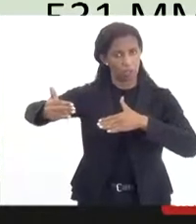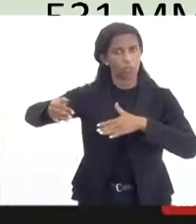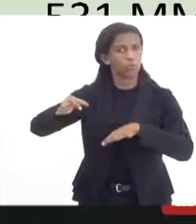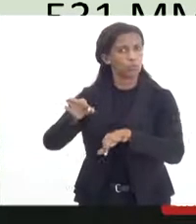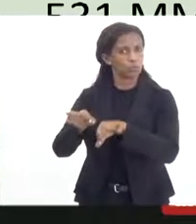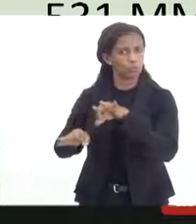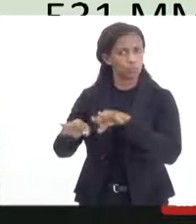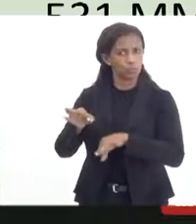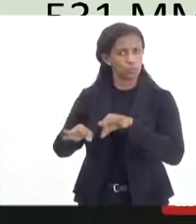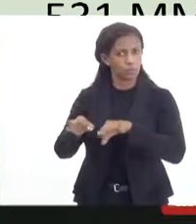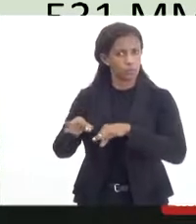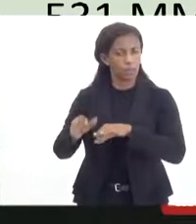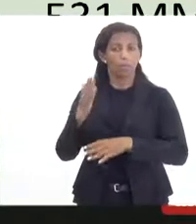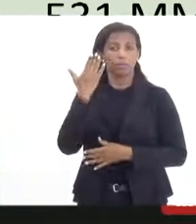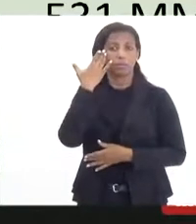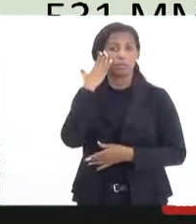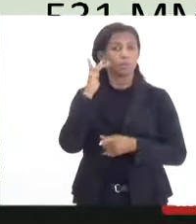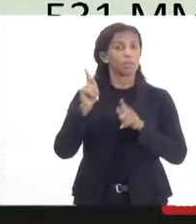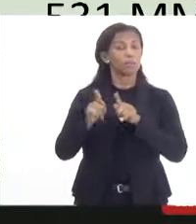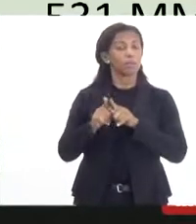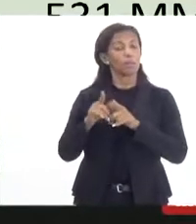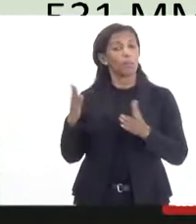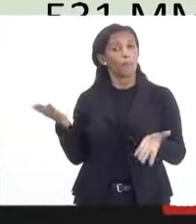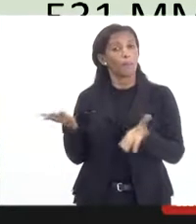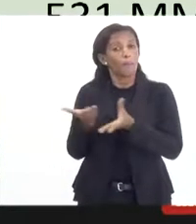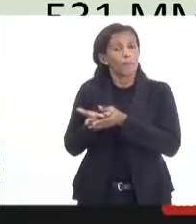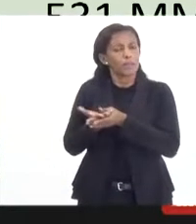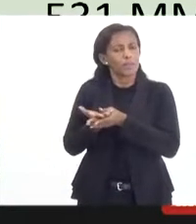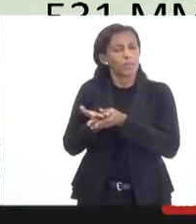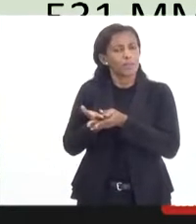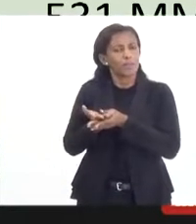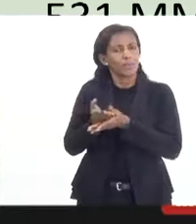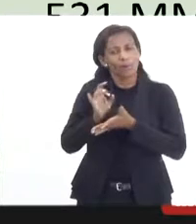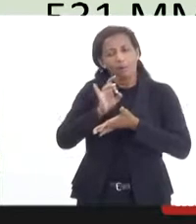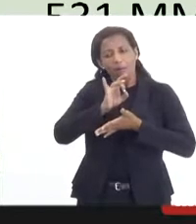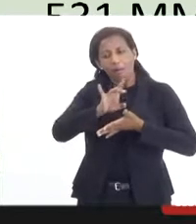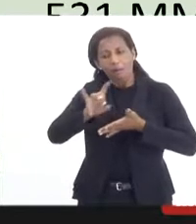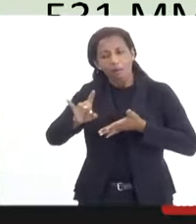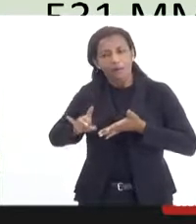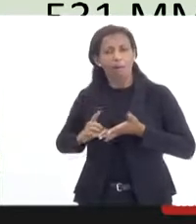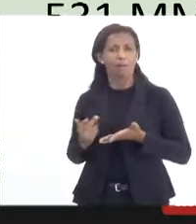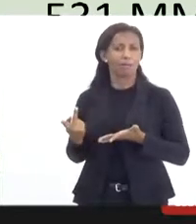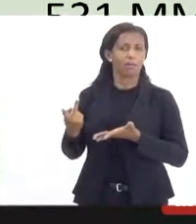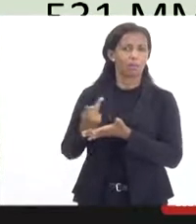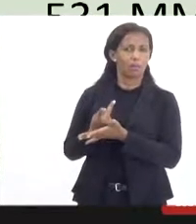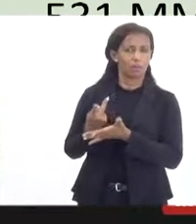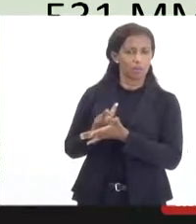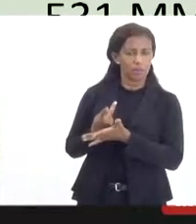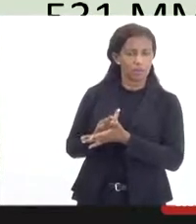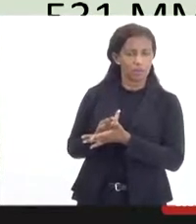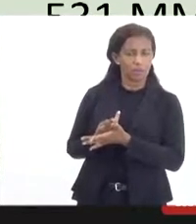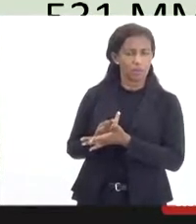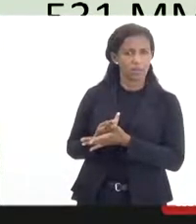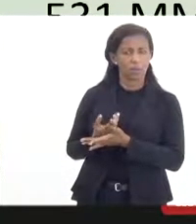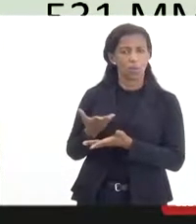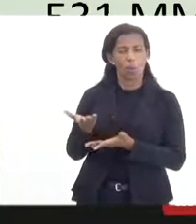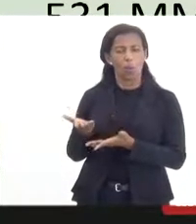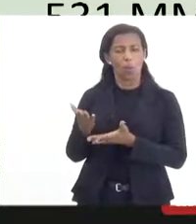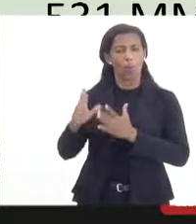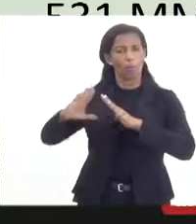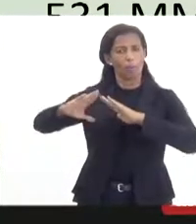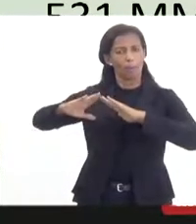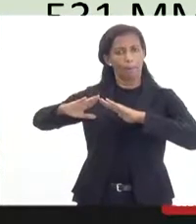de modo que, entendendo os processos, as fragilidades eventualmente existentes, né, ou a uma